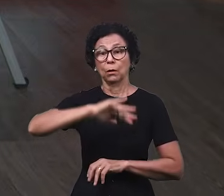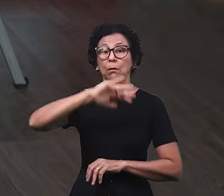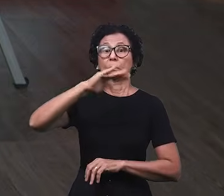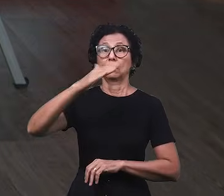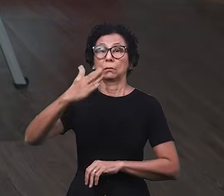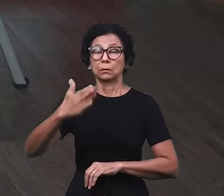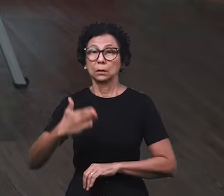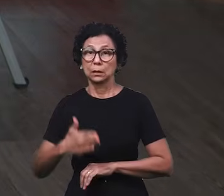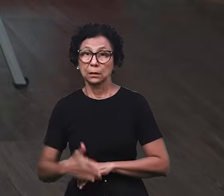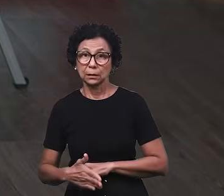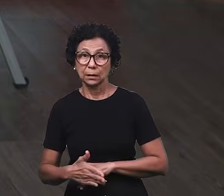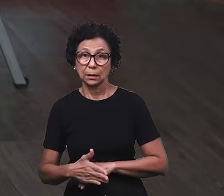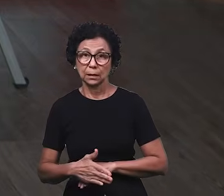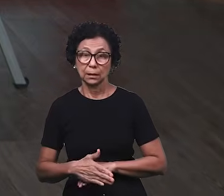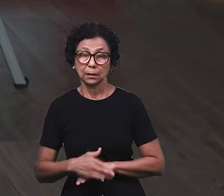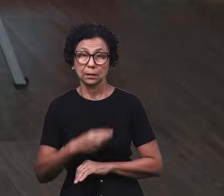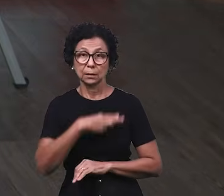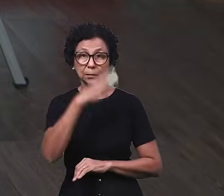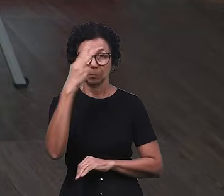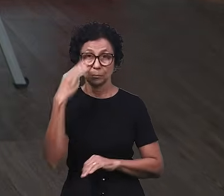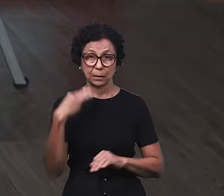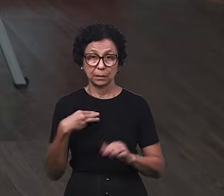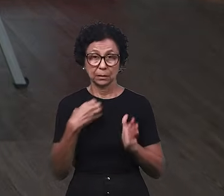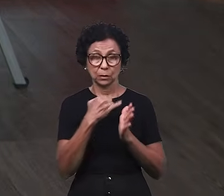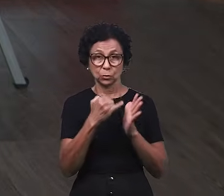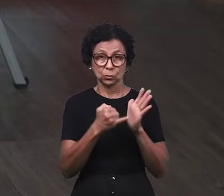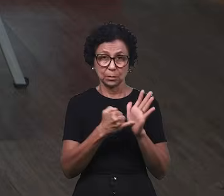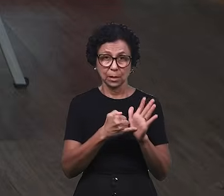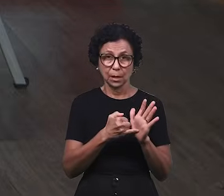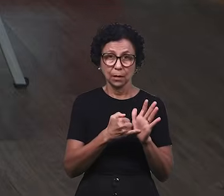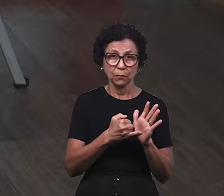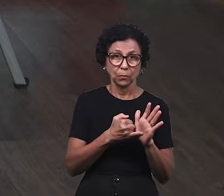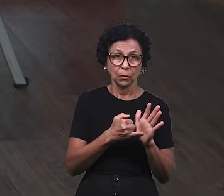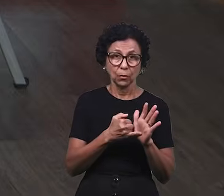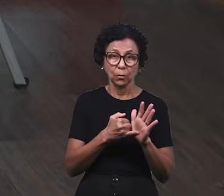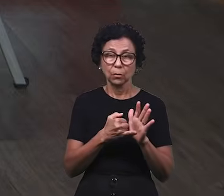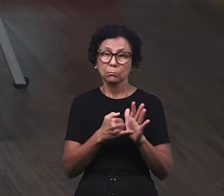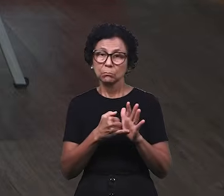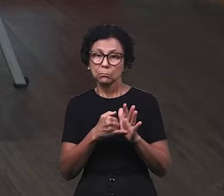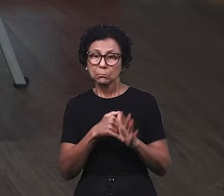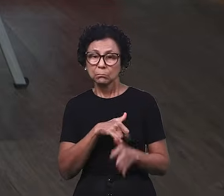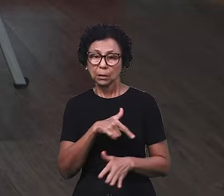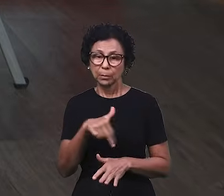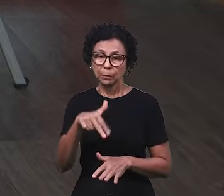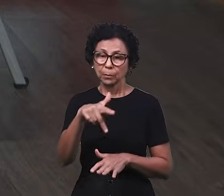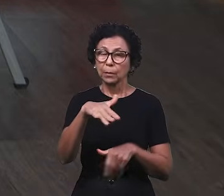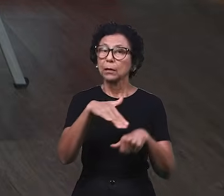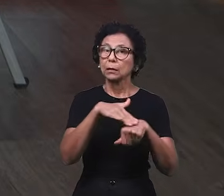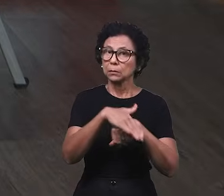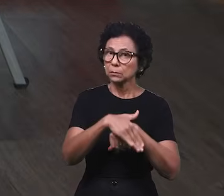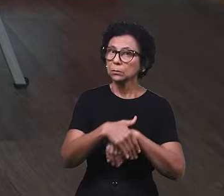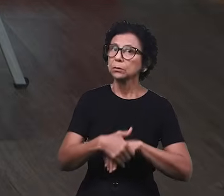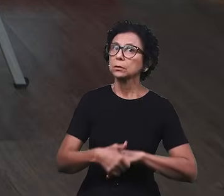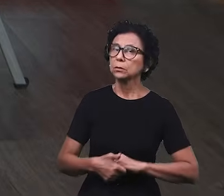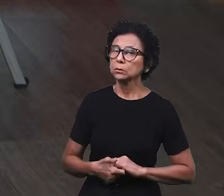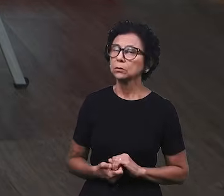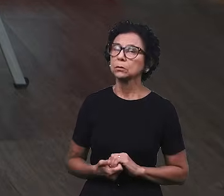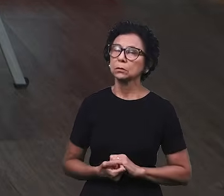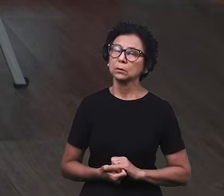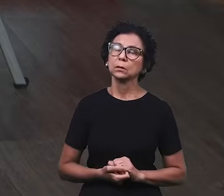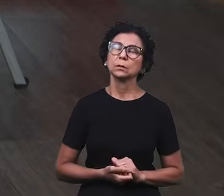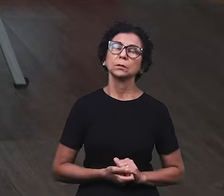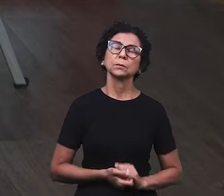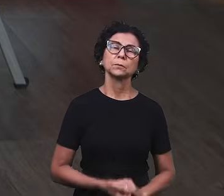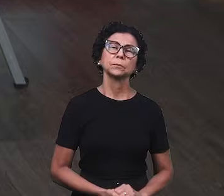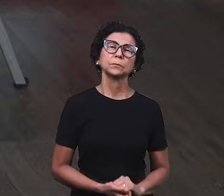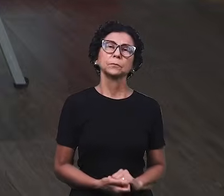à noite, porque eles foram fugidos, né? Provavelmente ele pegou a Via Maris, que